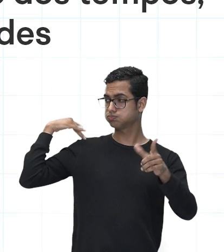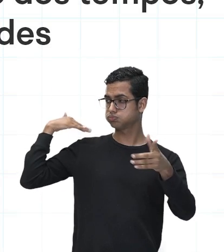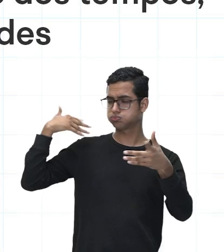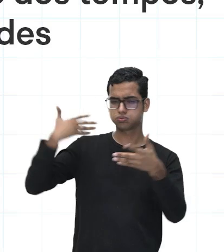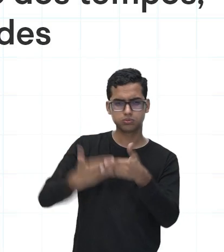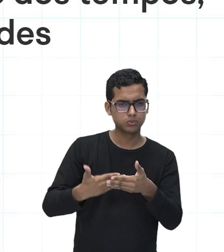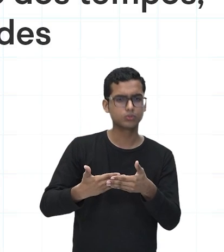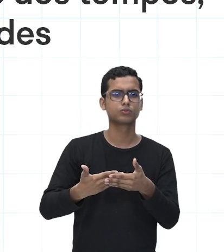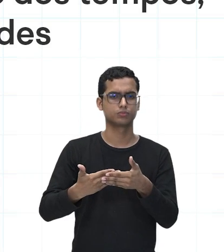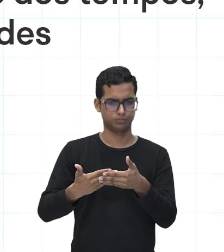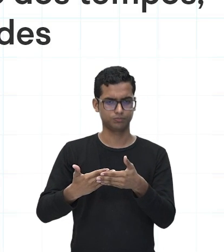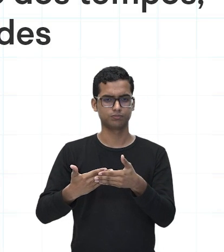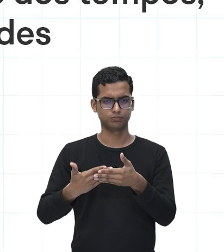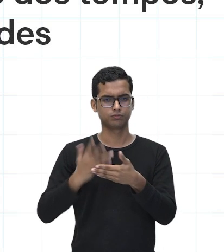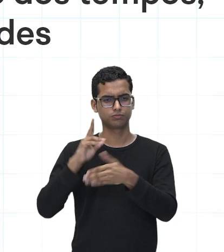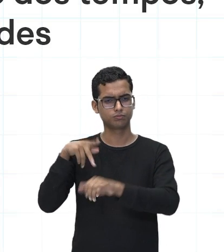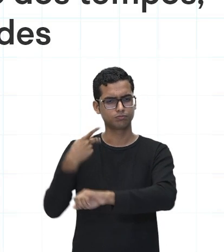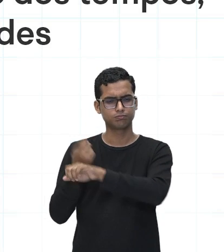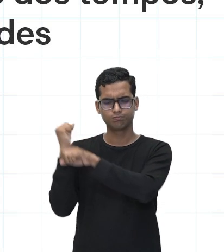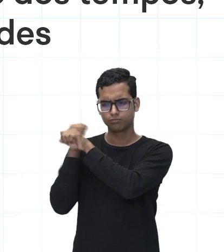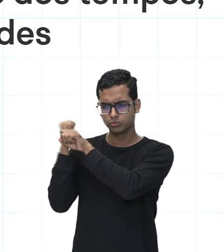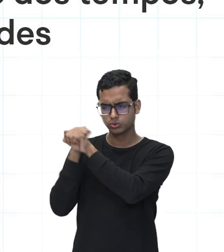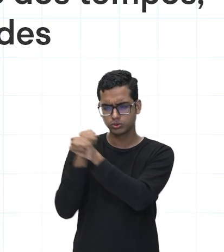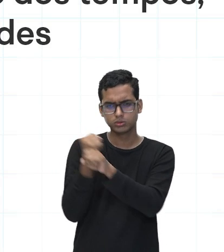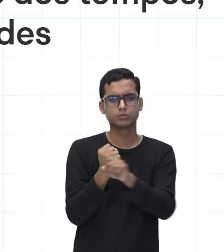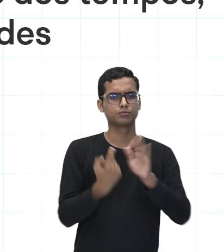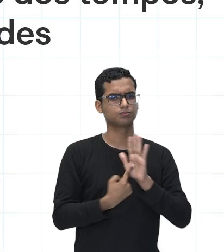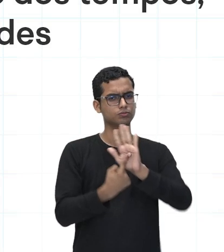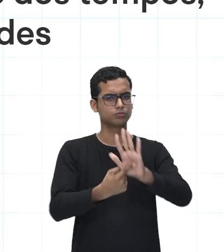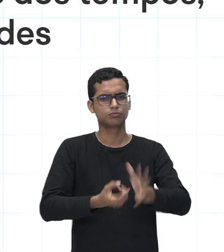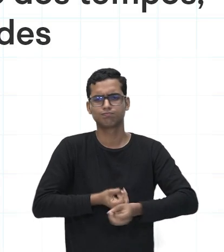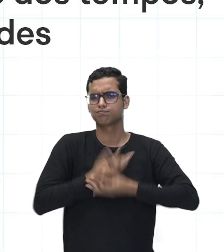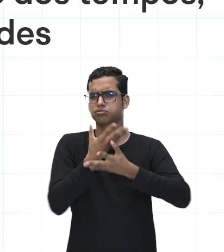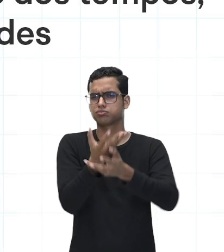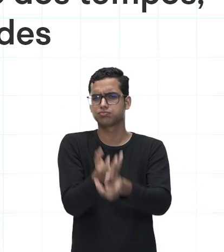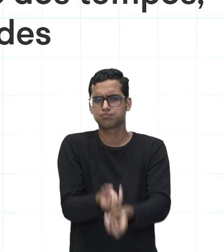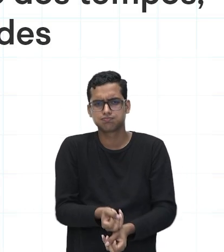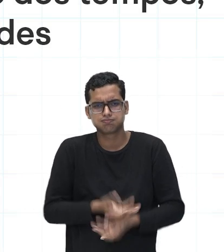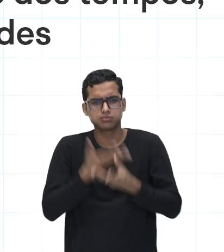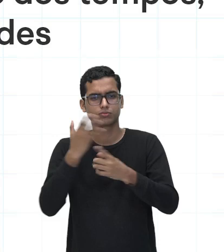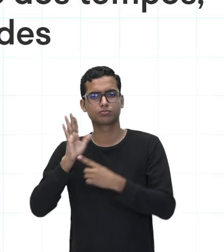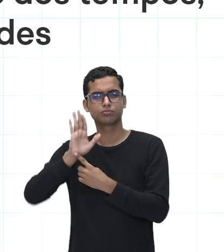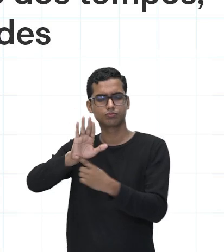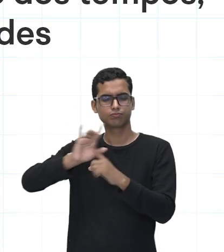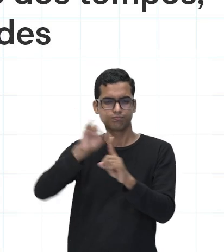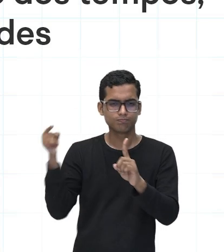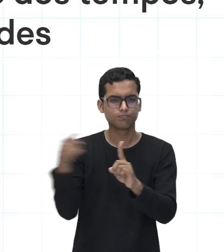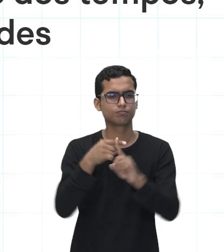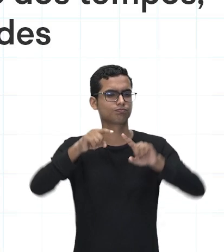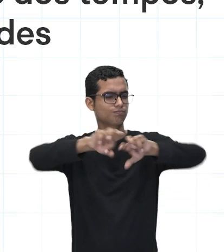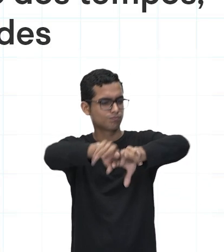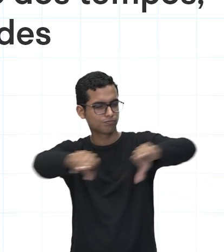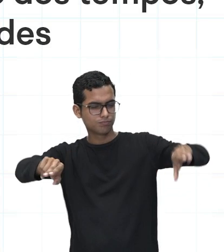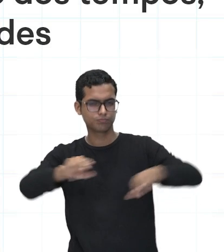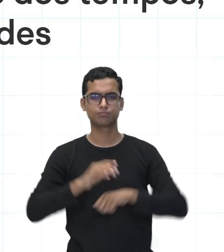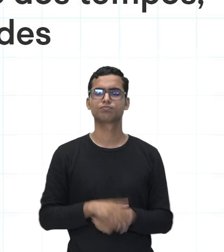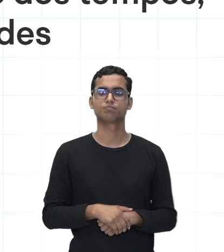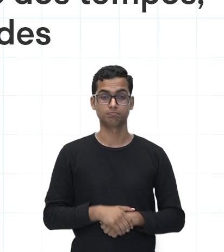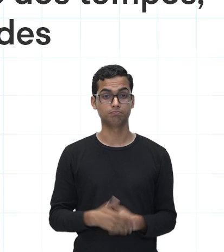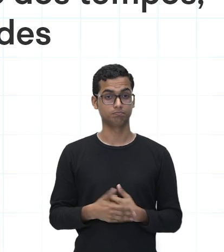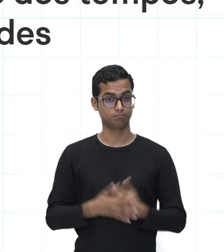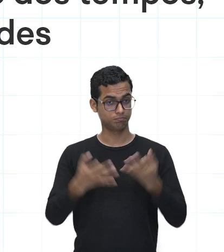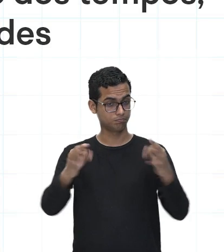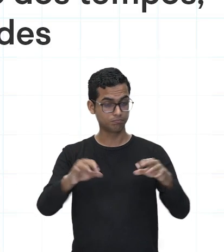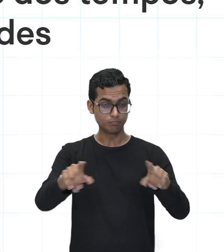que, ao longo dos tempos, tem se manifestado de modos e finalidades diversas, como eu já falei. E nós